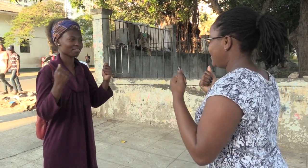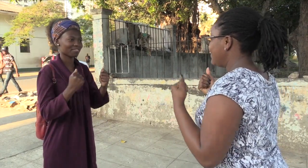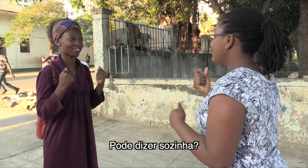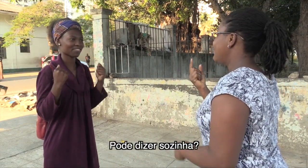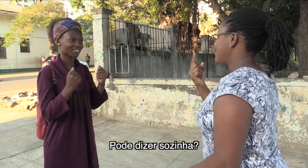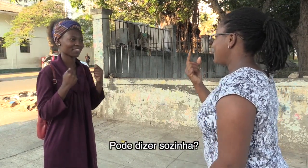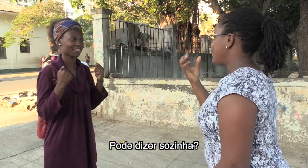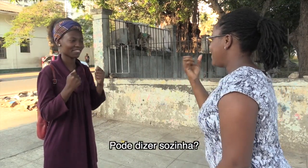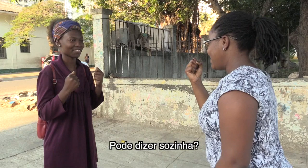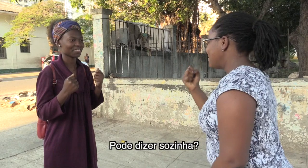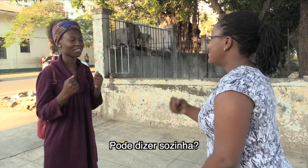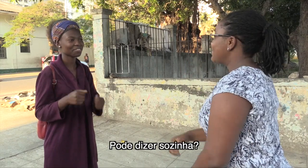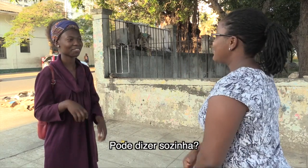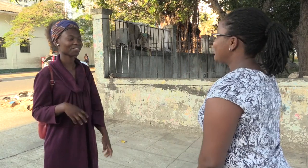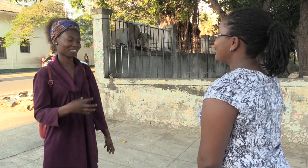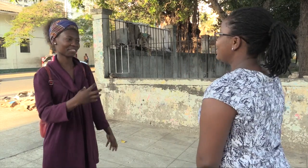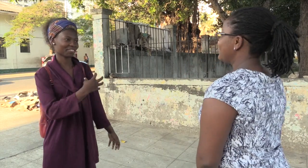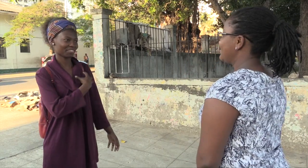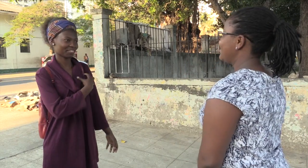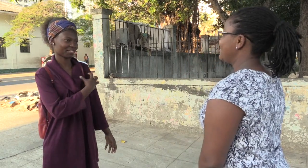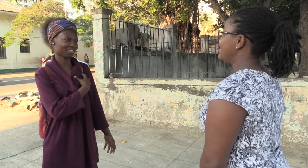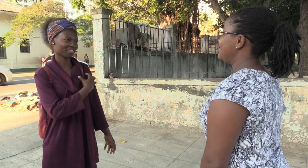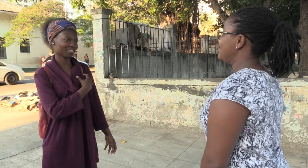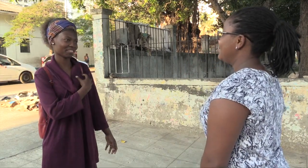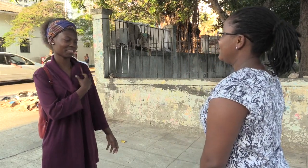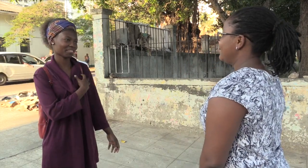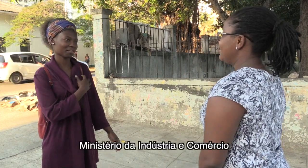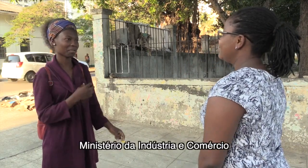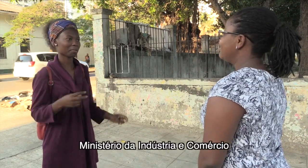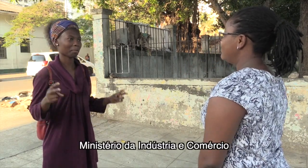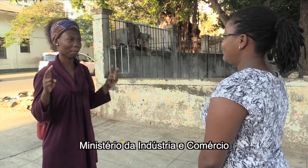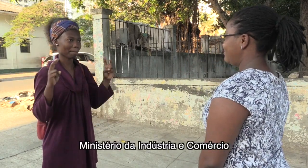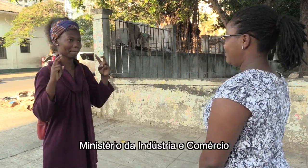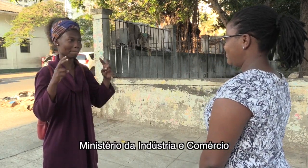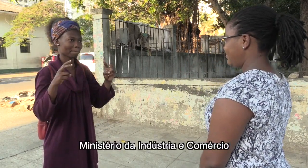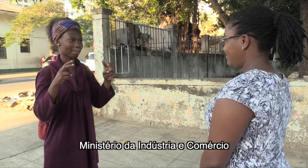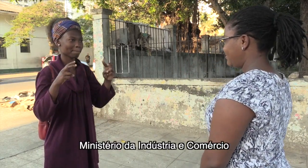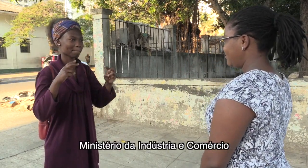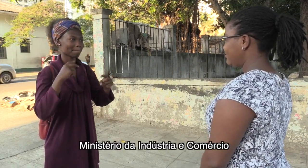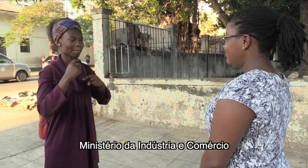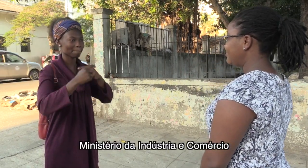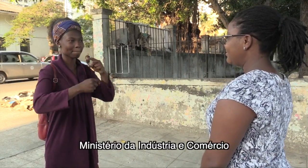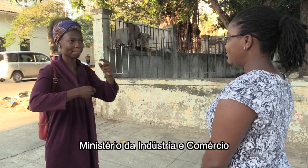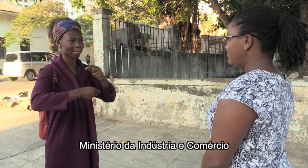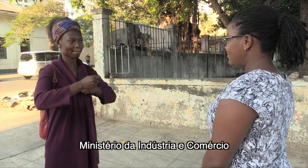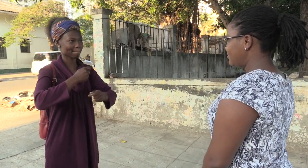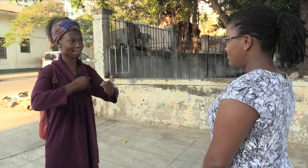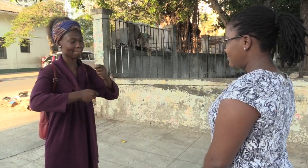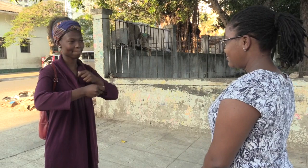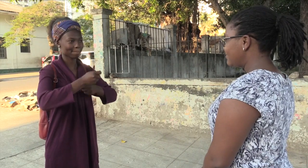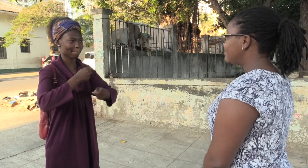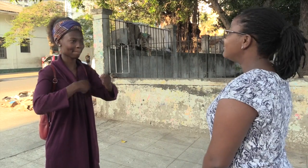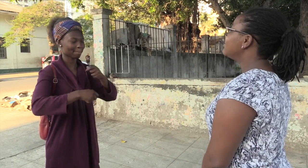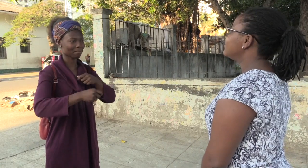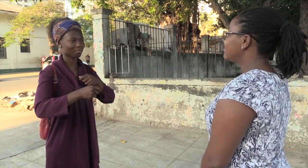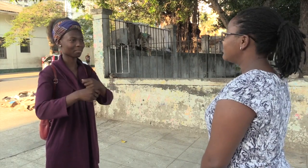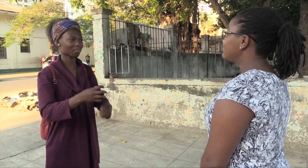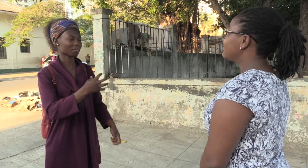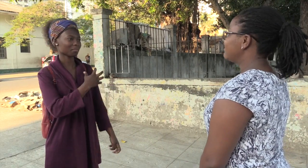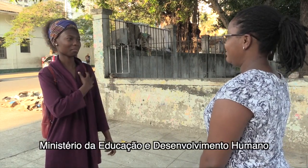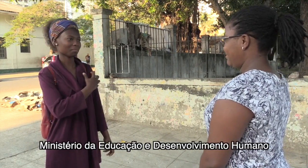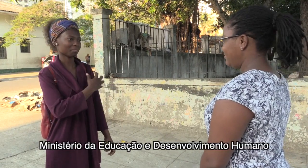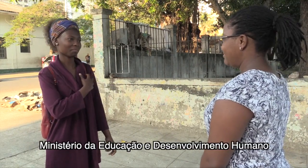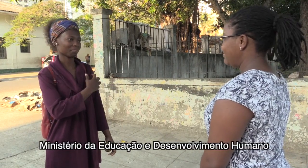pode dizer sozinha ministério da indústria e comércio o